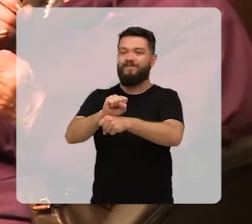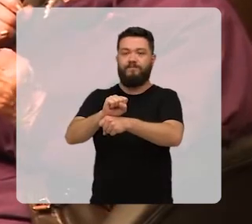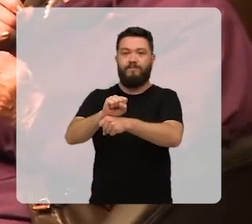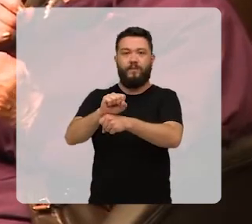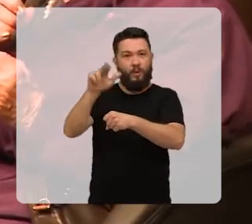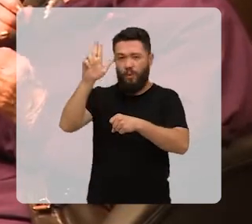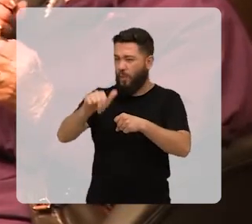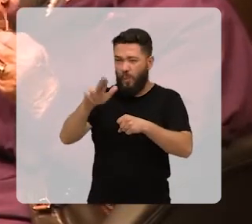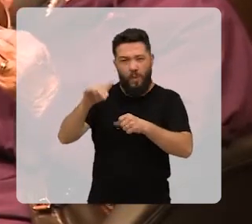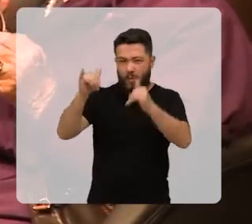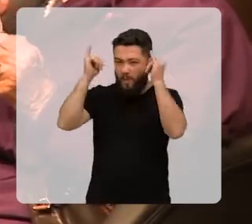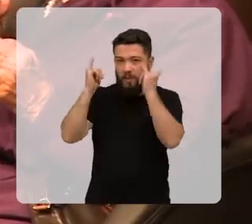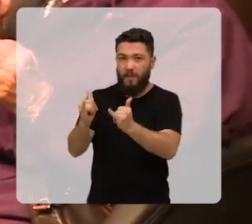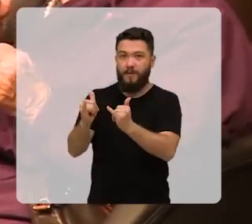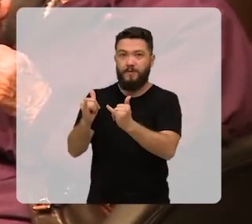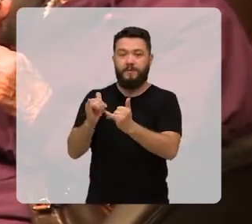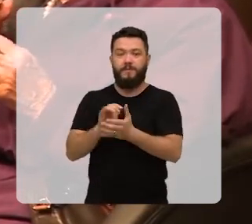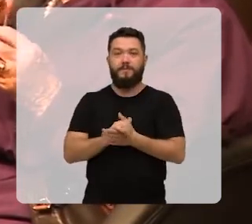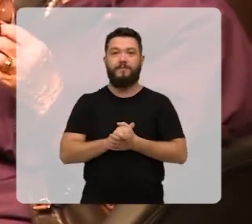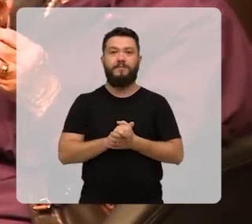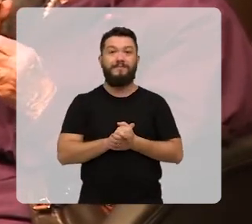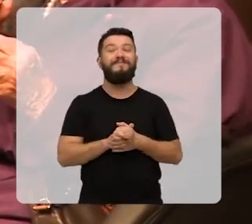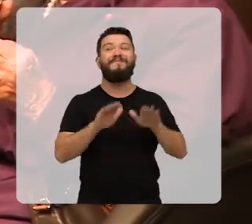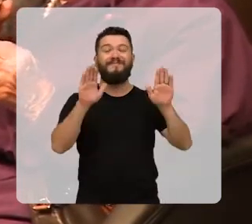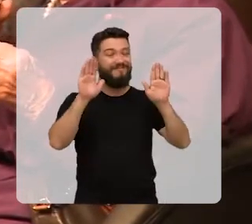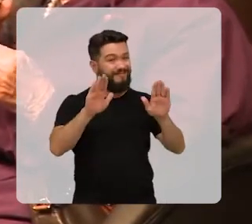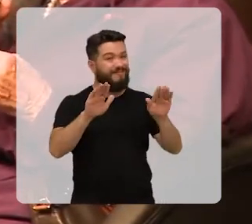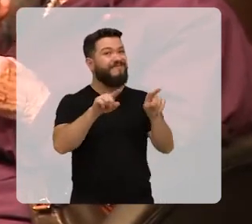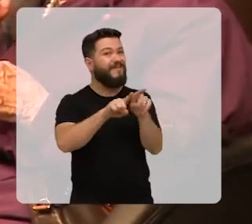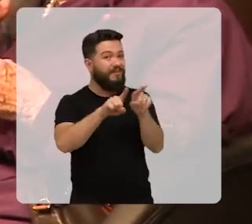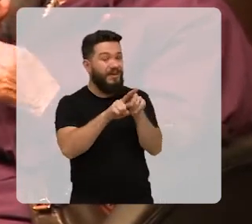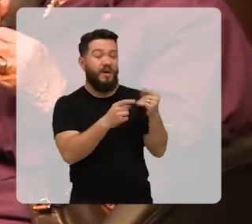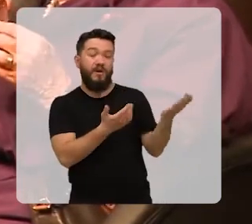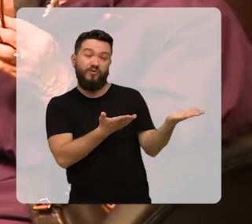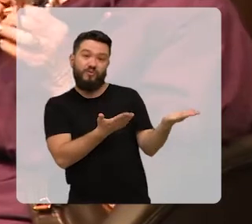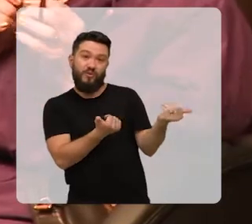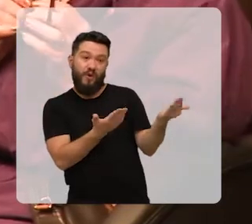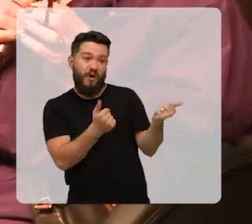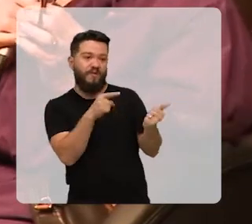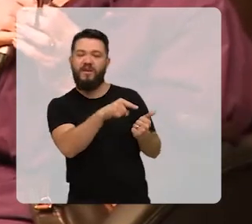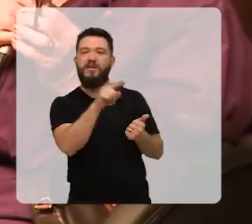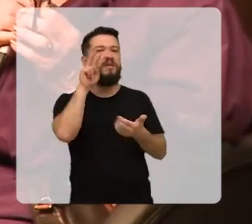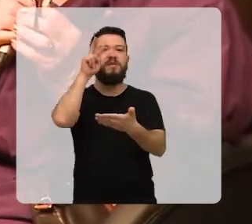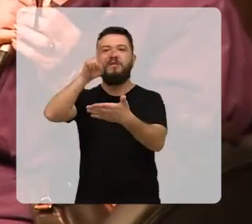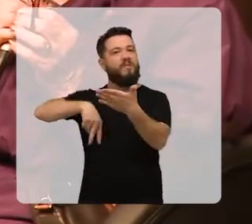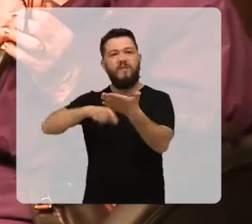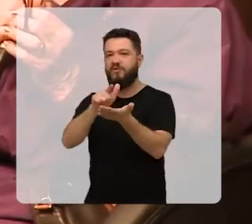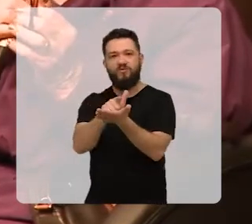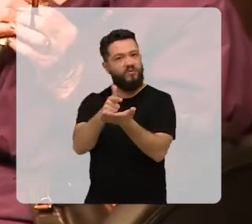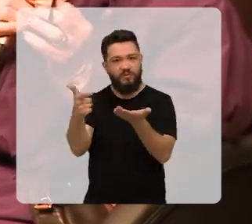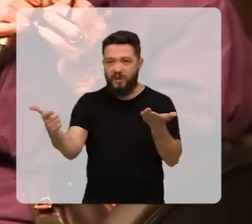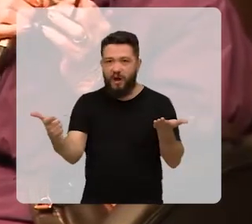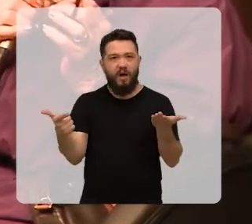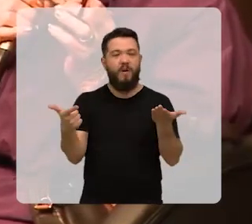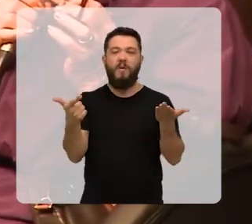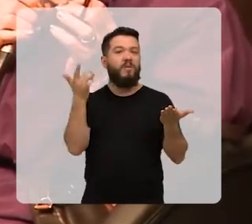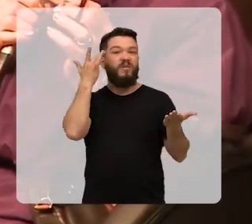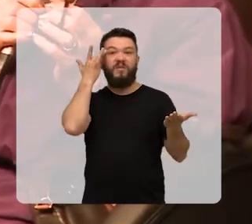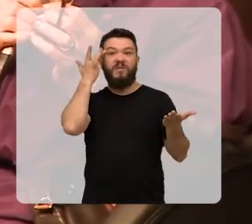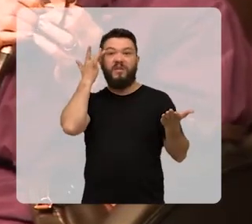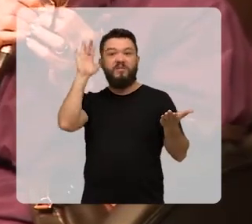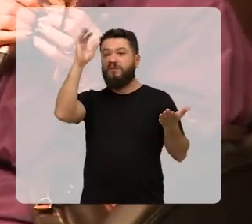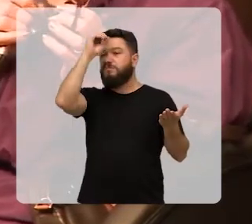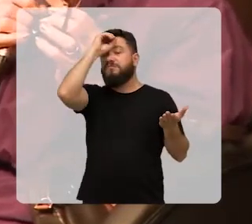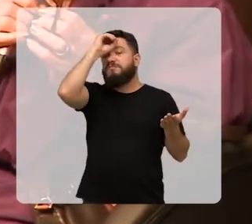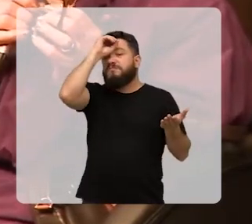uma coisa o juventude normalmente que eu saiba não leio jornal não tenho a mínima ideia